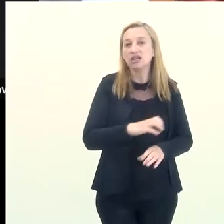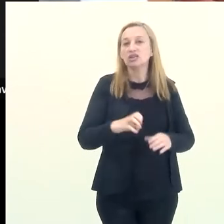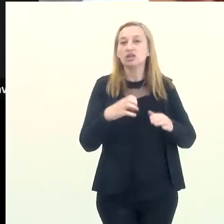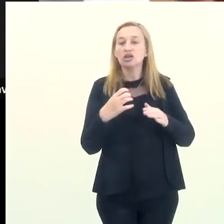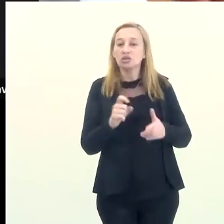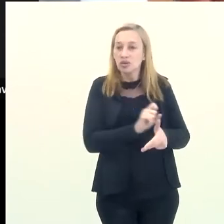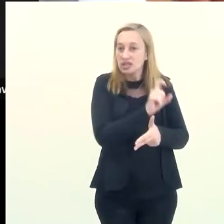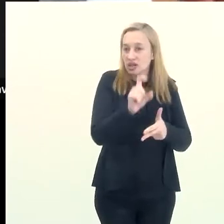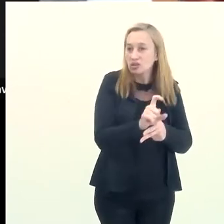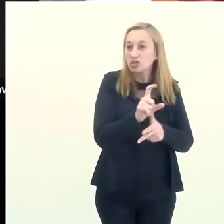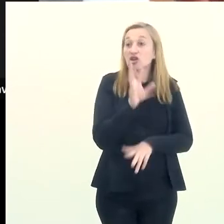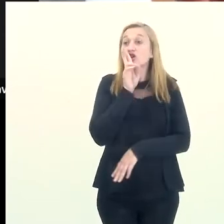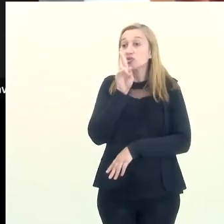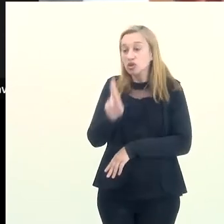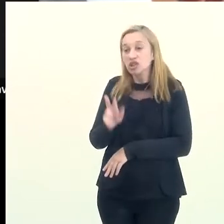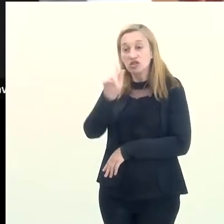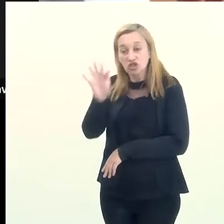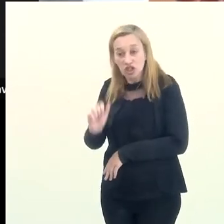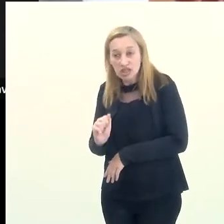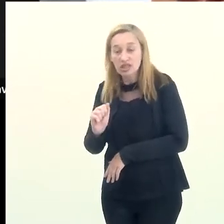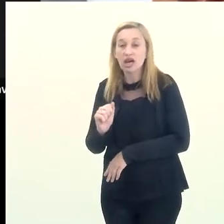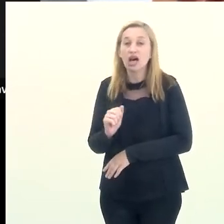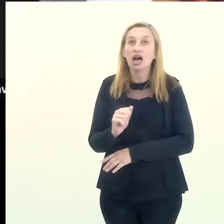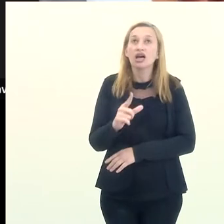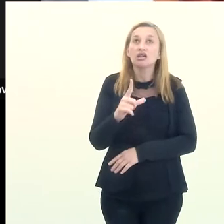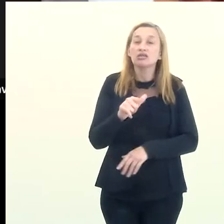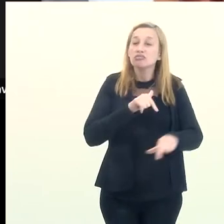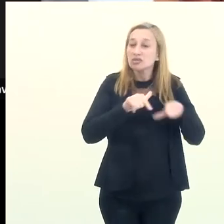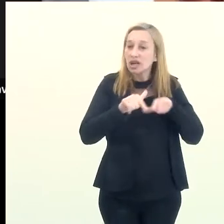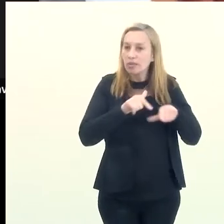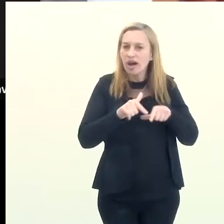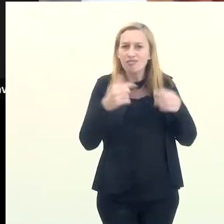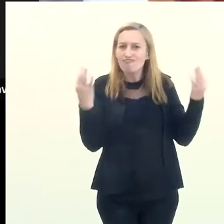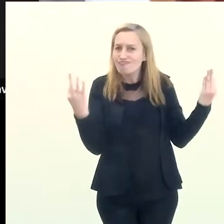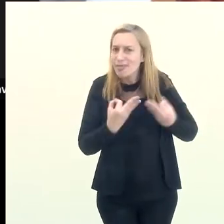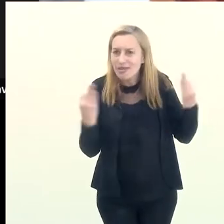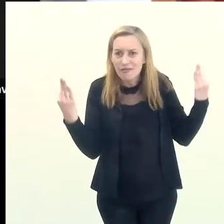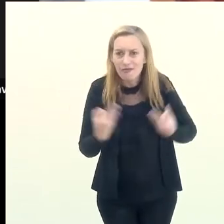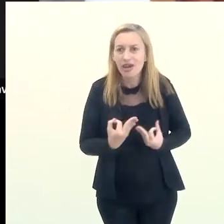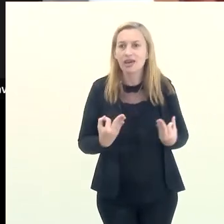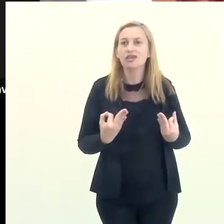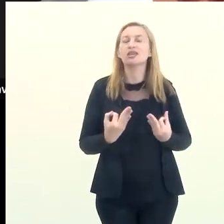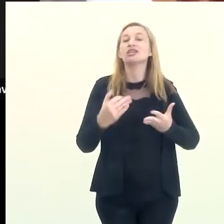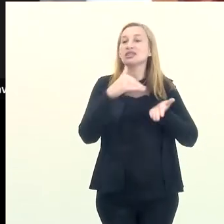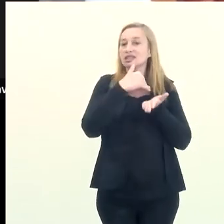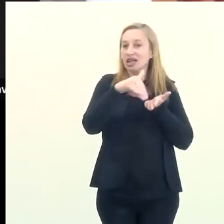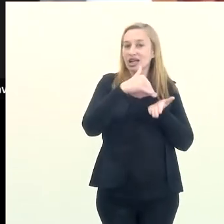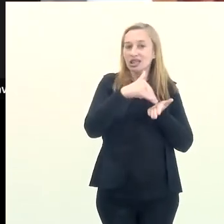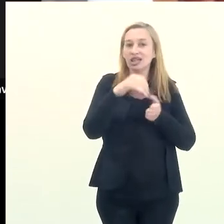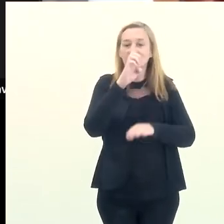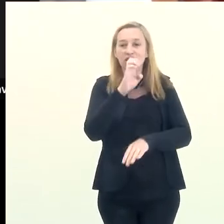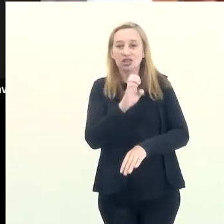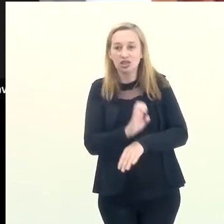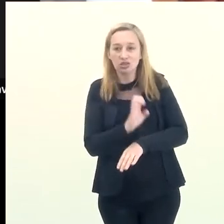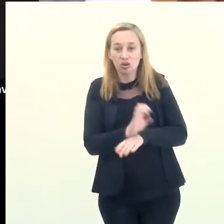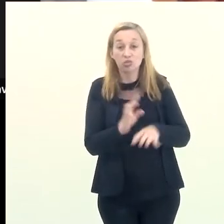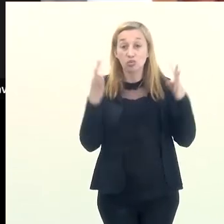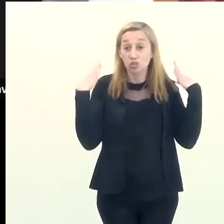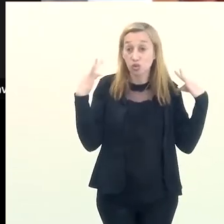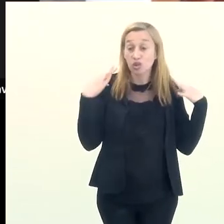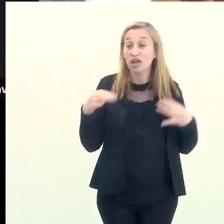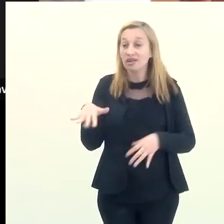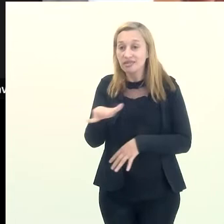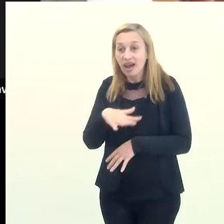área do executivo, Geisa, te respondendo, nós estamos com um trabalho espetacular na Secretaria Estadual de